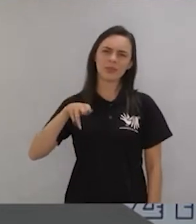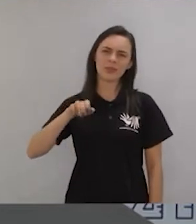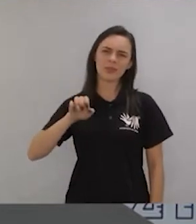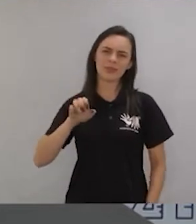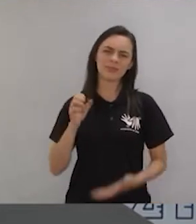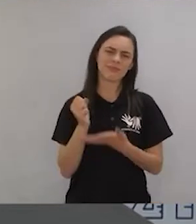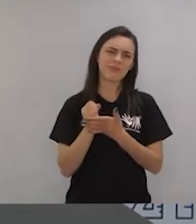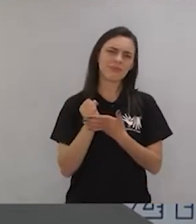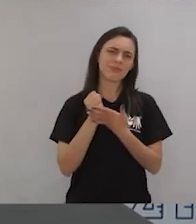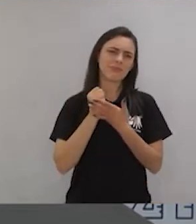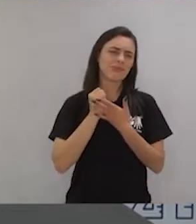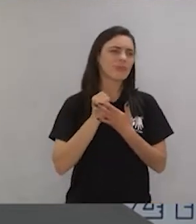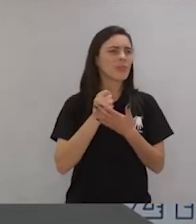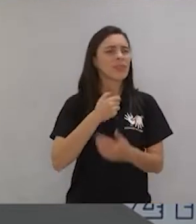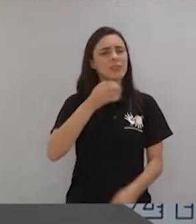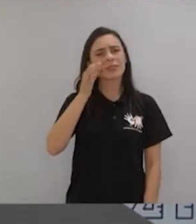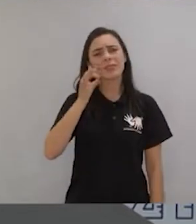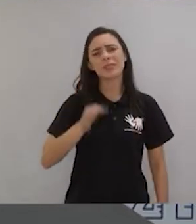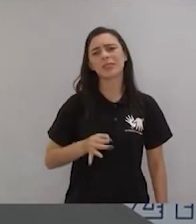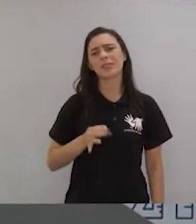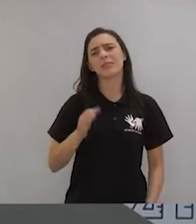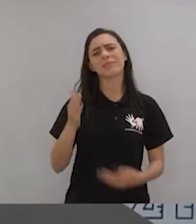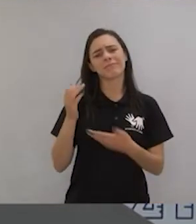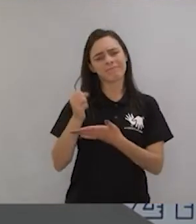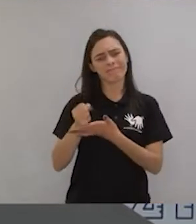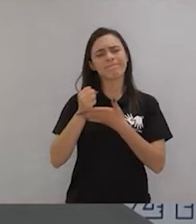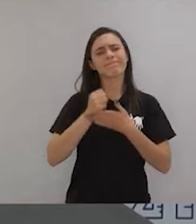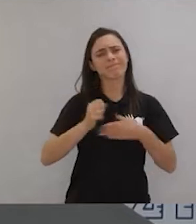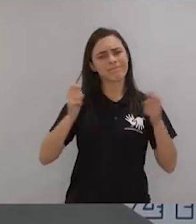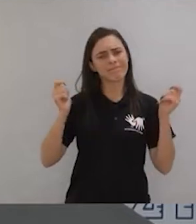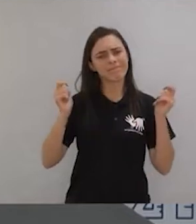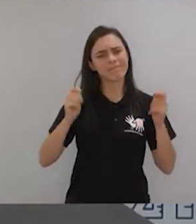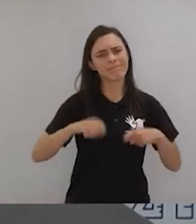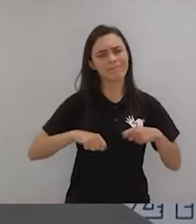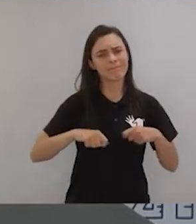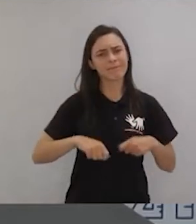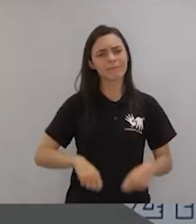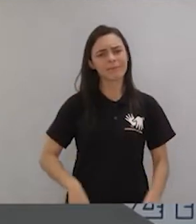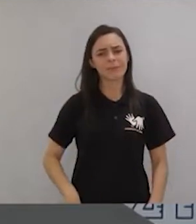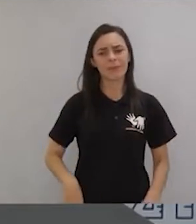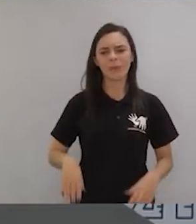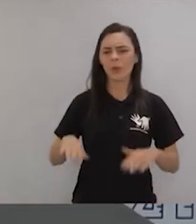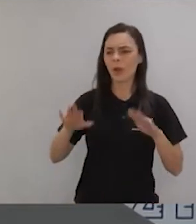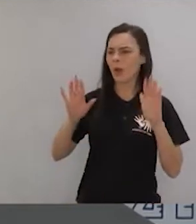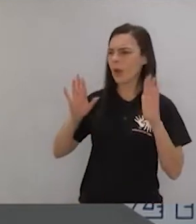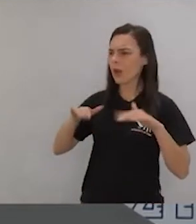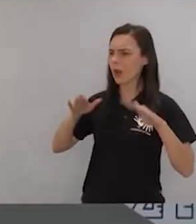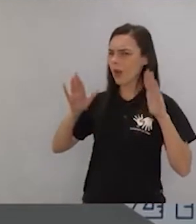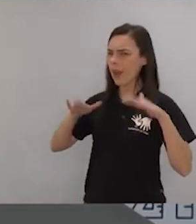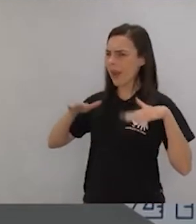professora Jaque tivesse aqui para me ajudar, tenho certeza que ela ia conseguir me ajudar. Opa!